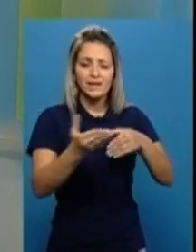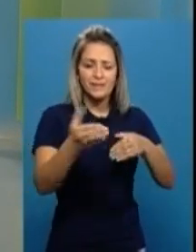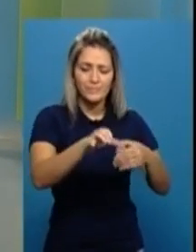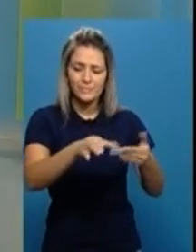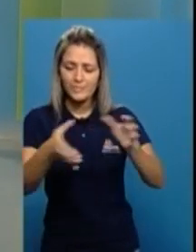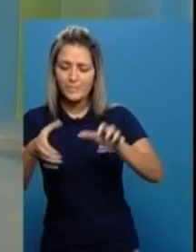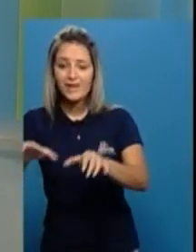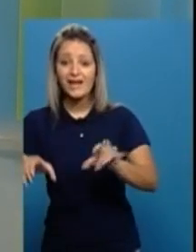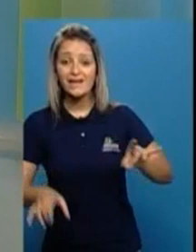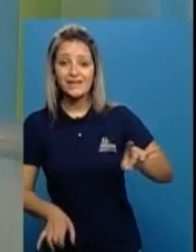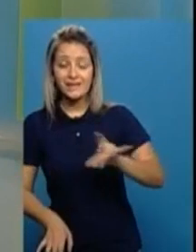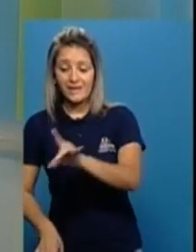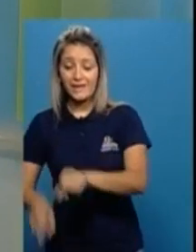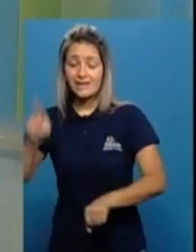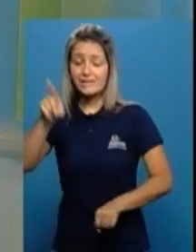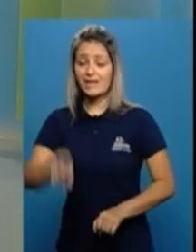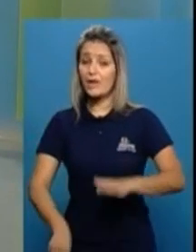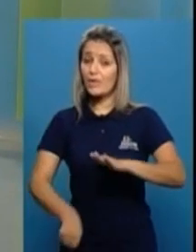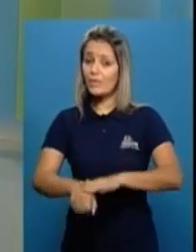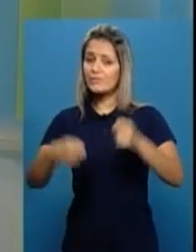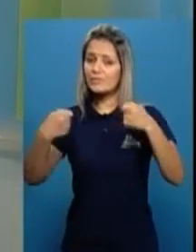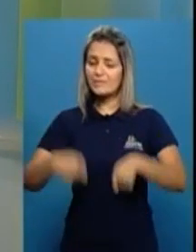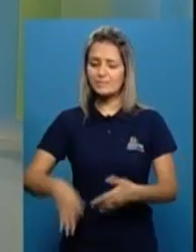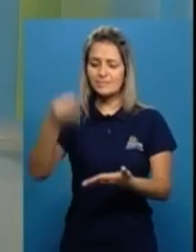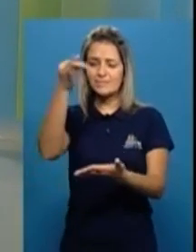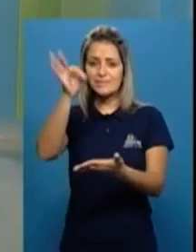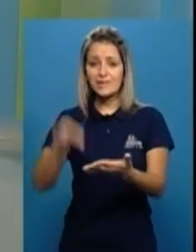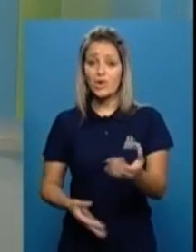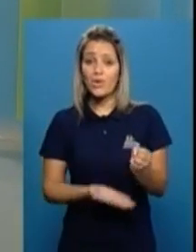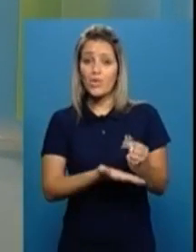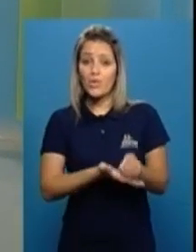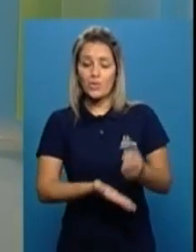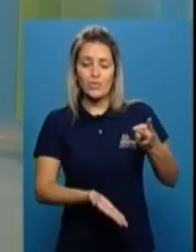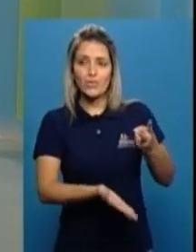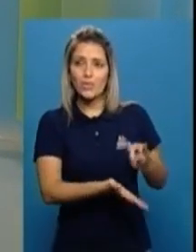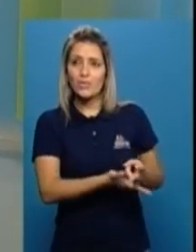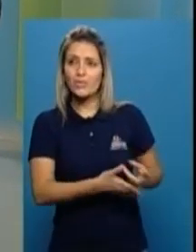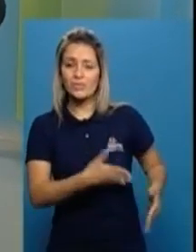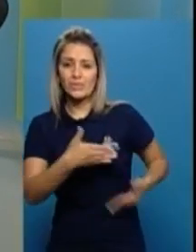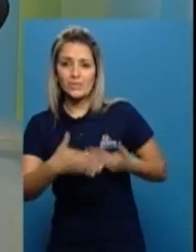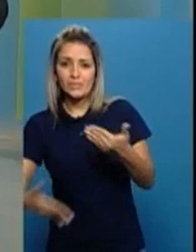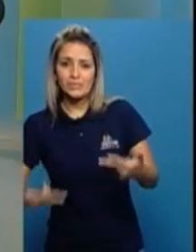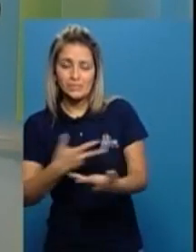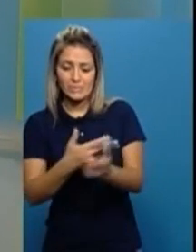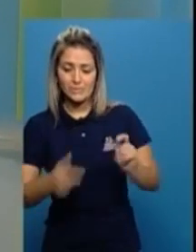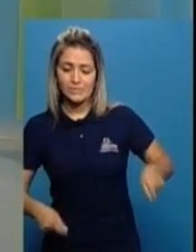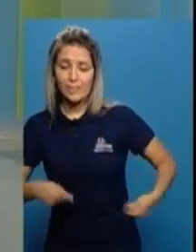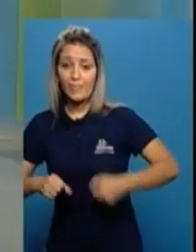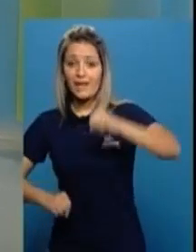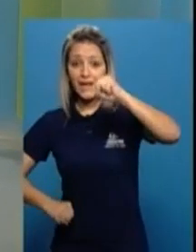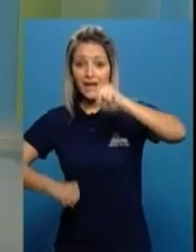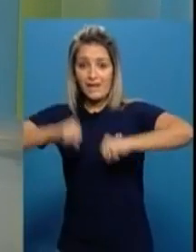neste processo deve ser muito bem avaliado e controlado em todas as etapas. As máquinas de